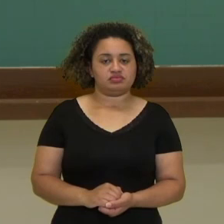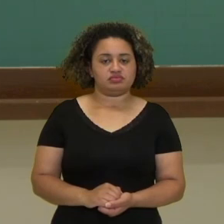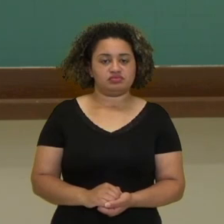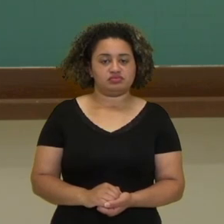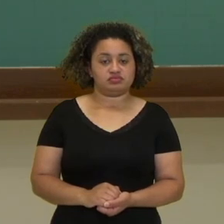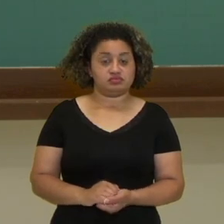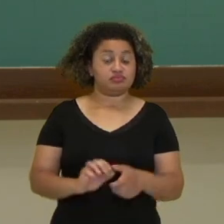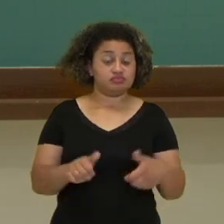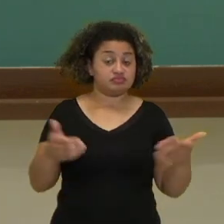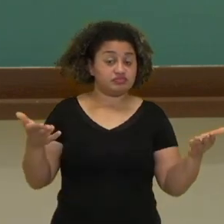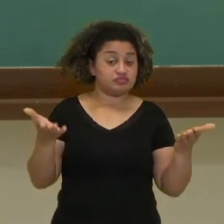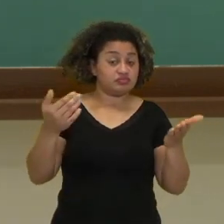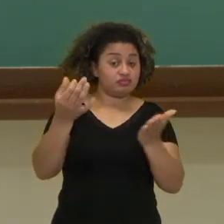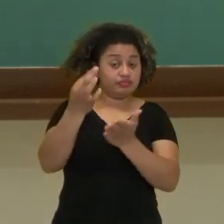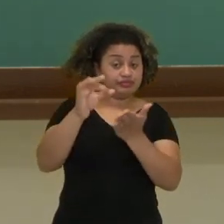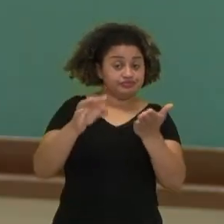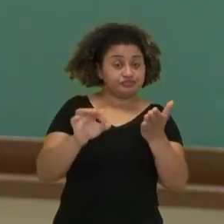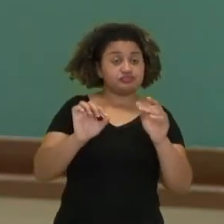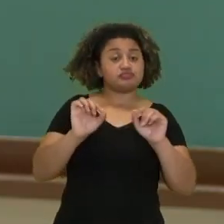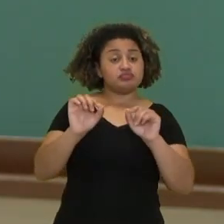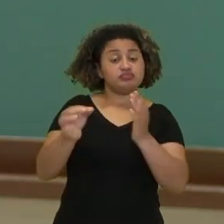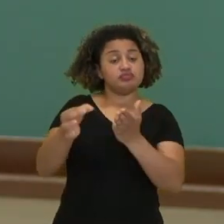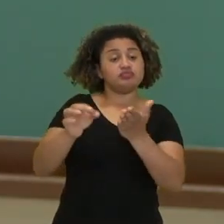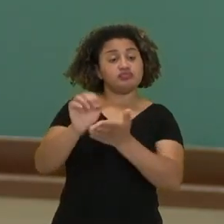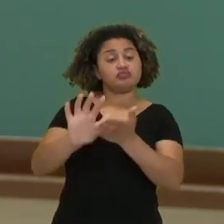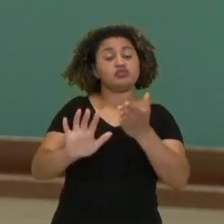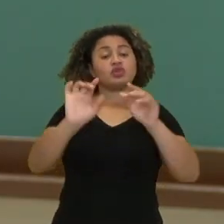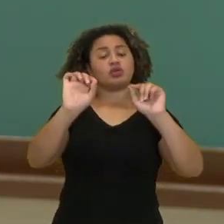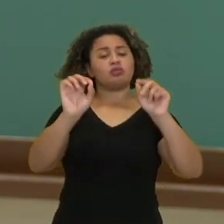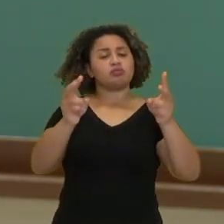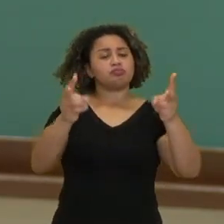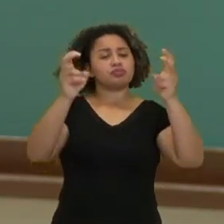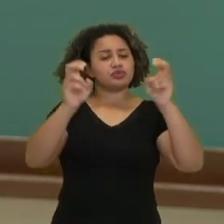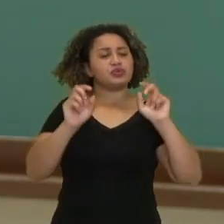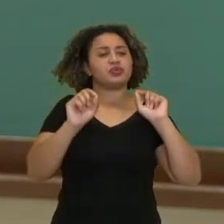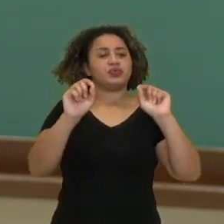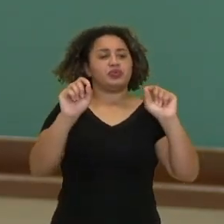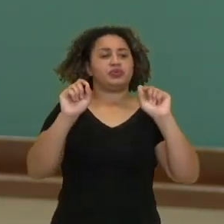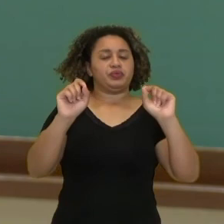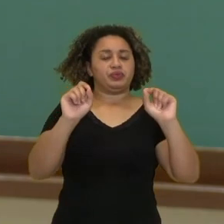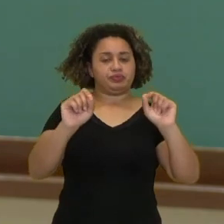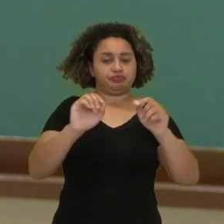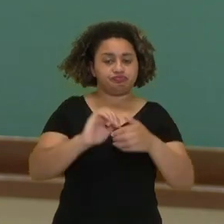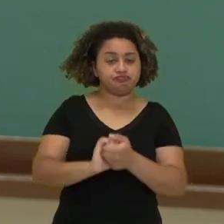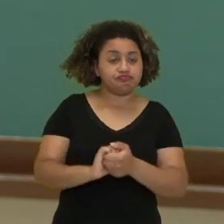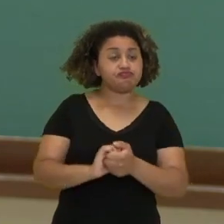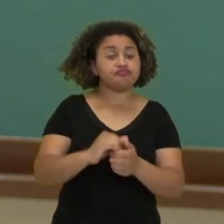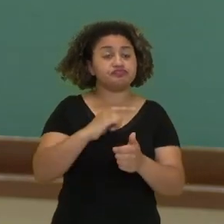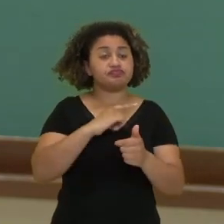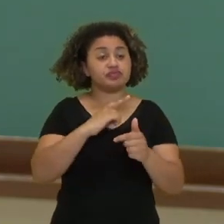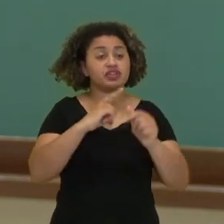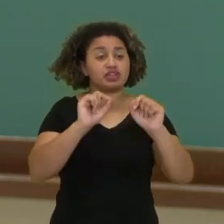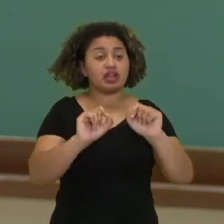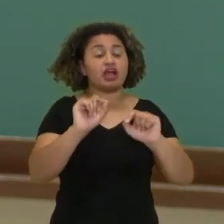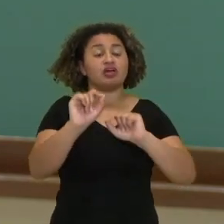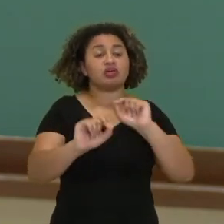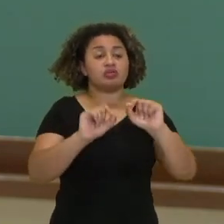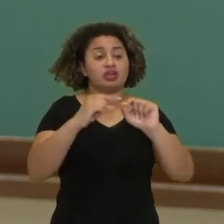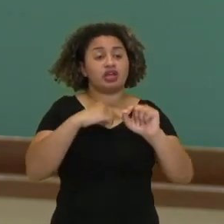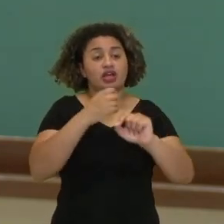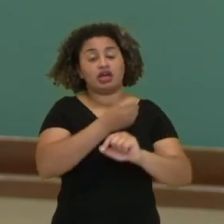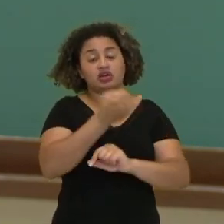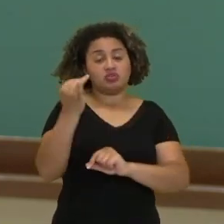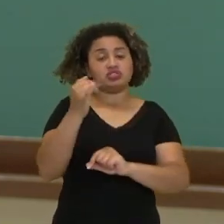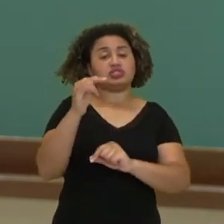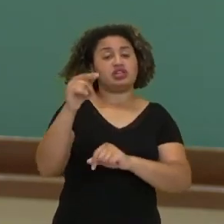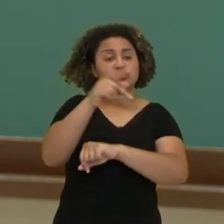Vamos lá, pessoal? Então, corrigindo o nosso exercício, veja, tá? Nós vamos dividir essa produção